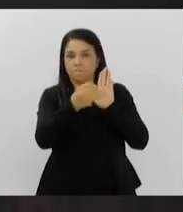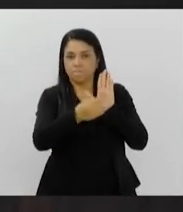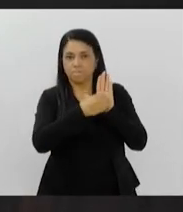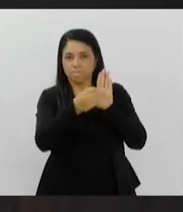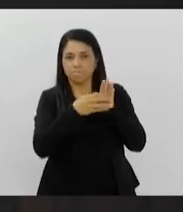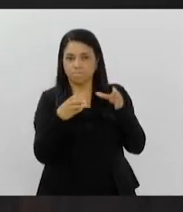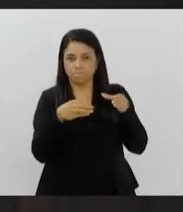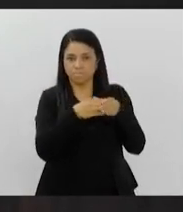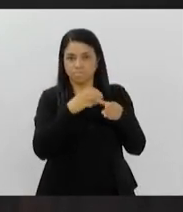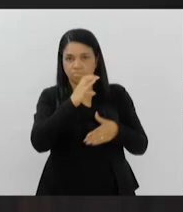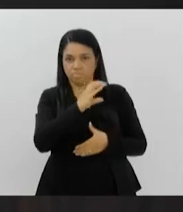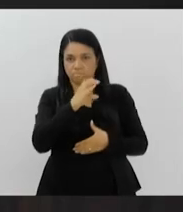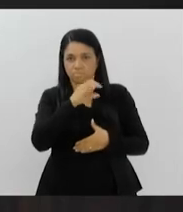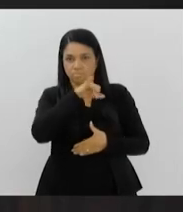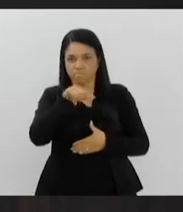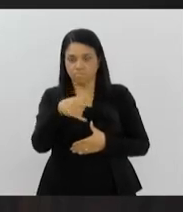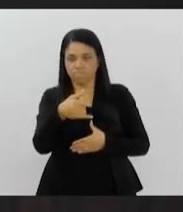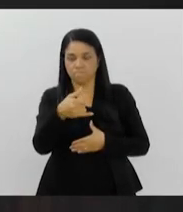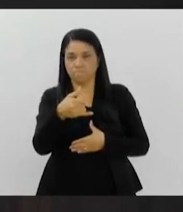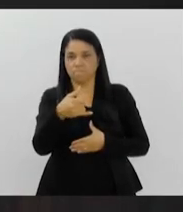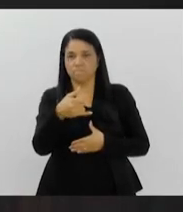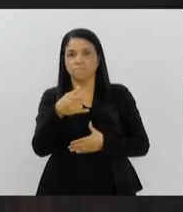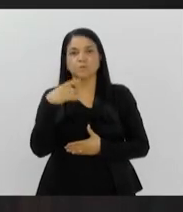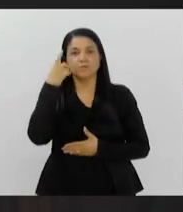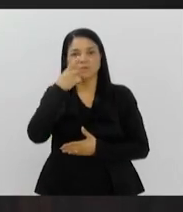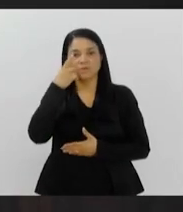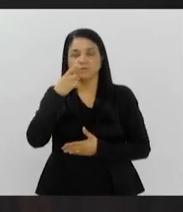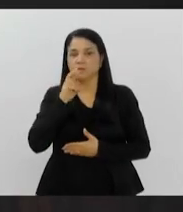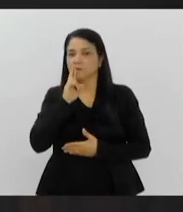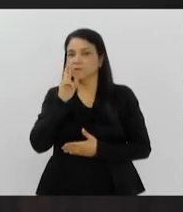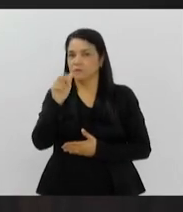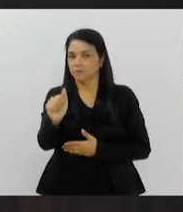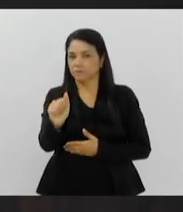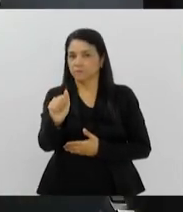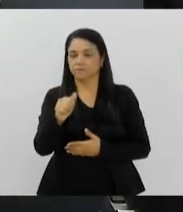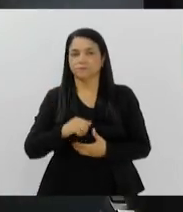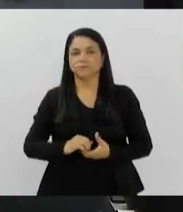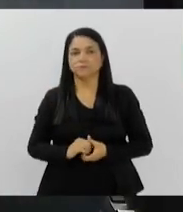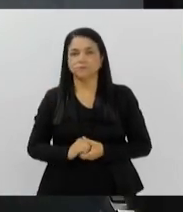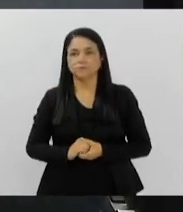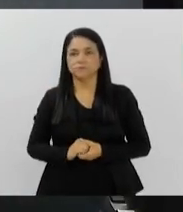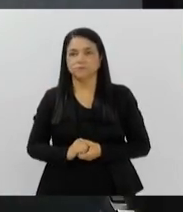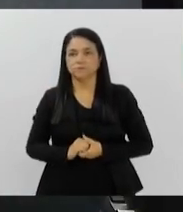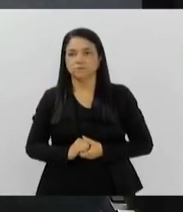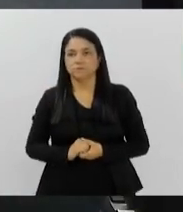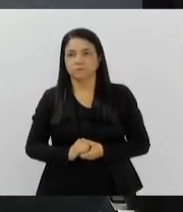pela Constituição e Justiça, deputado Rodrigo Amorim.